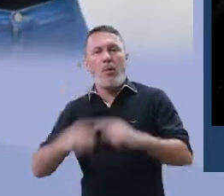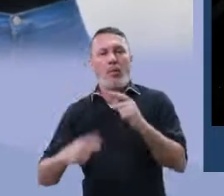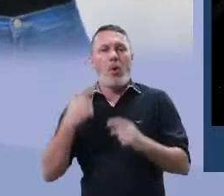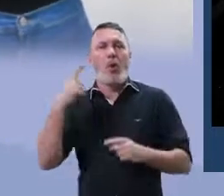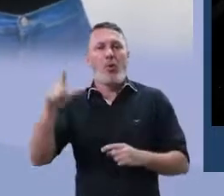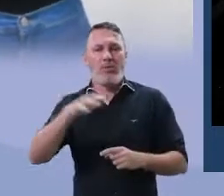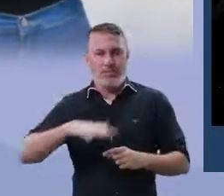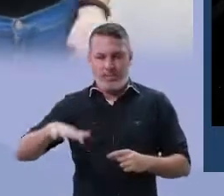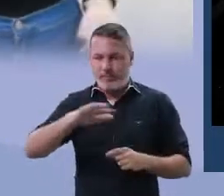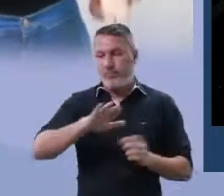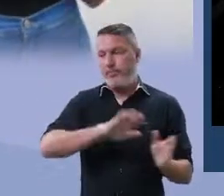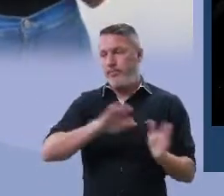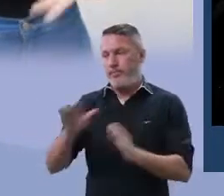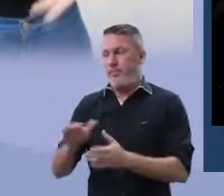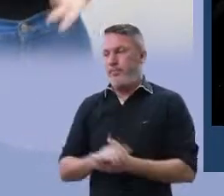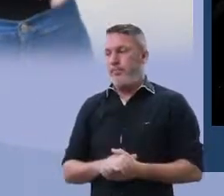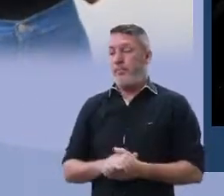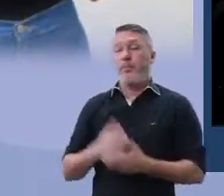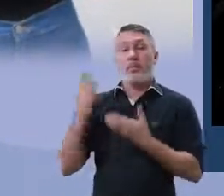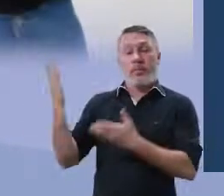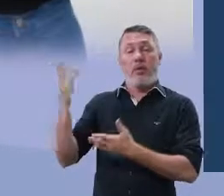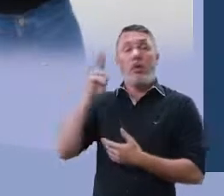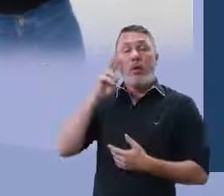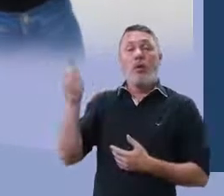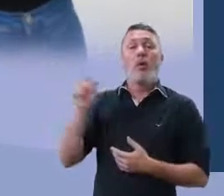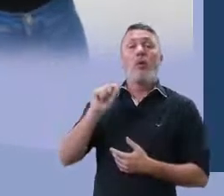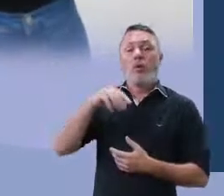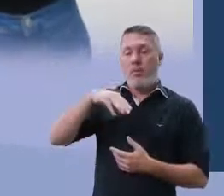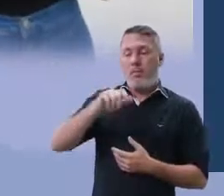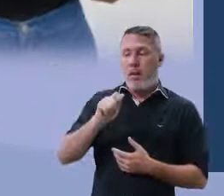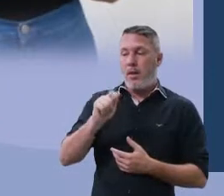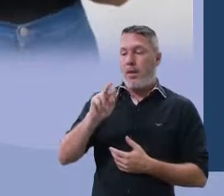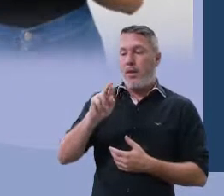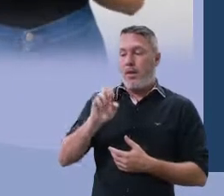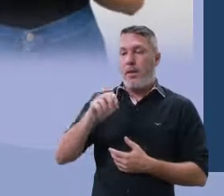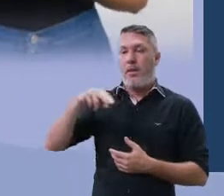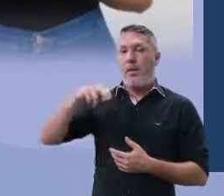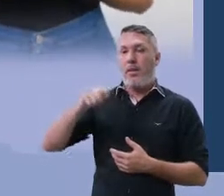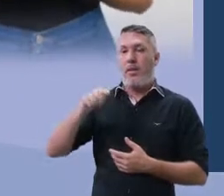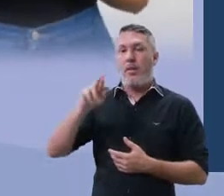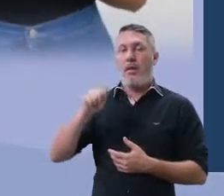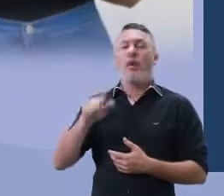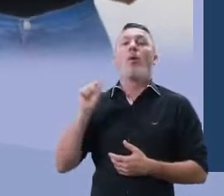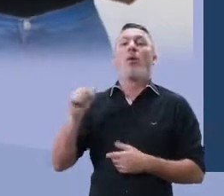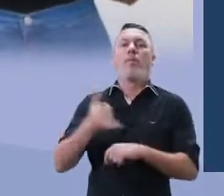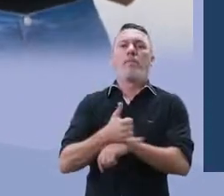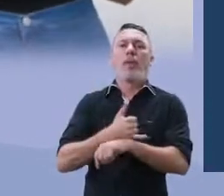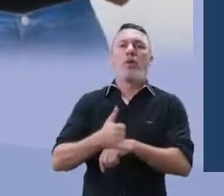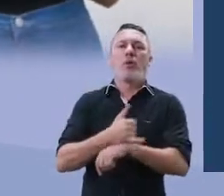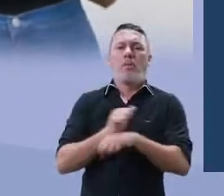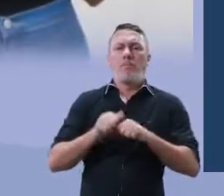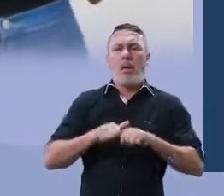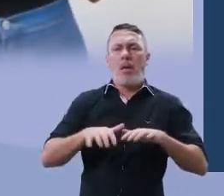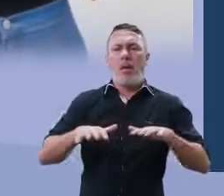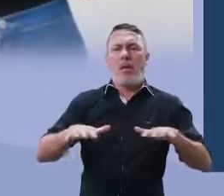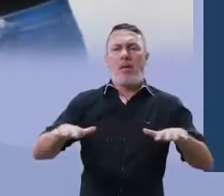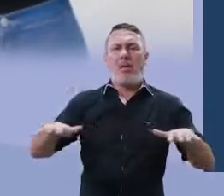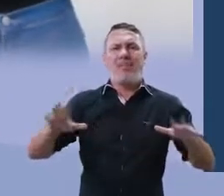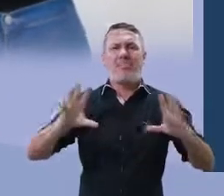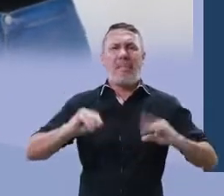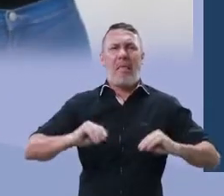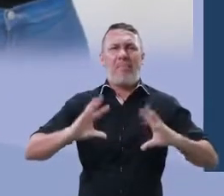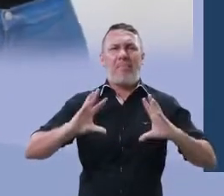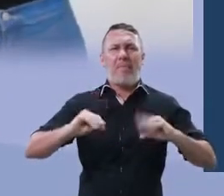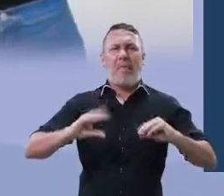substância que impede o desenvolvimento de outra espécie. Aqui um exemplo de maré negra, quando teve um vazamento de petróleo que